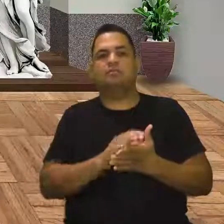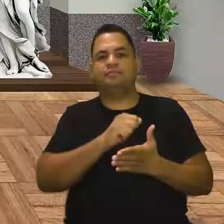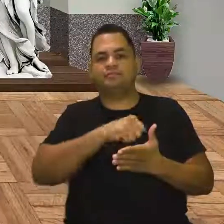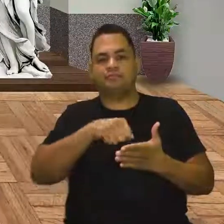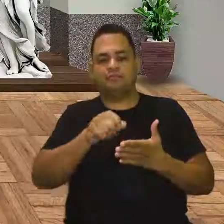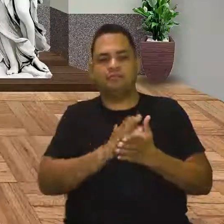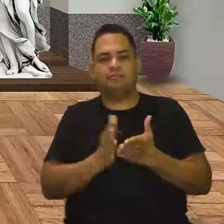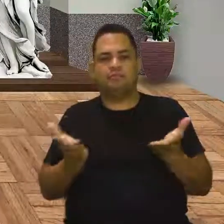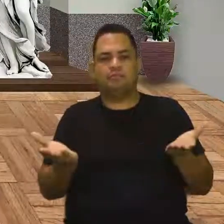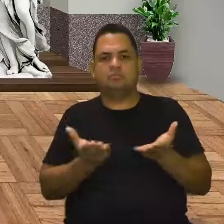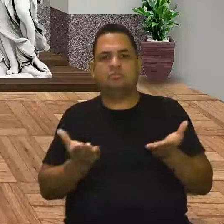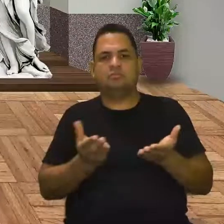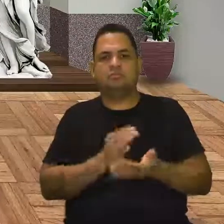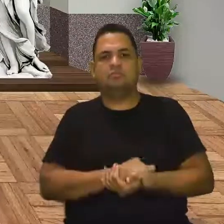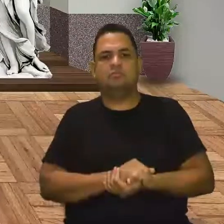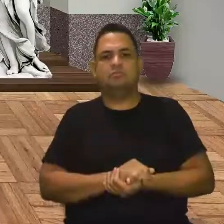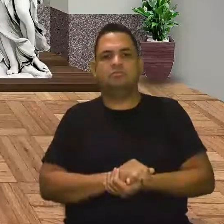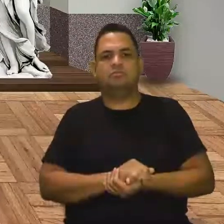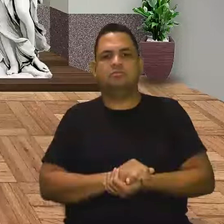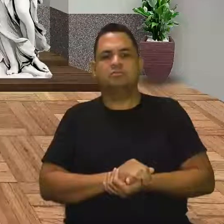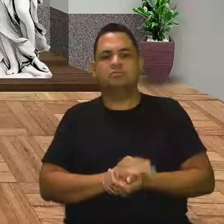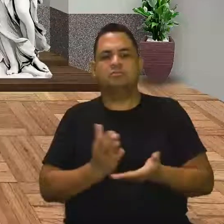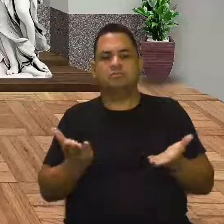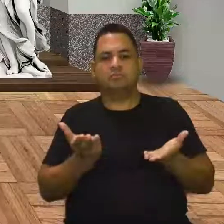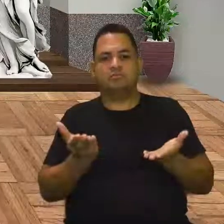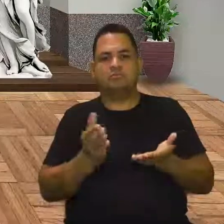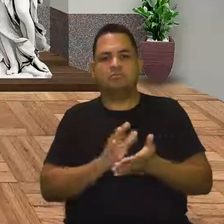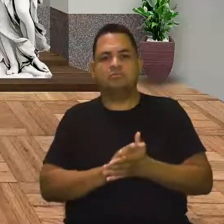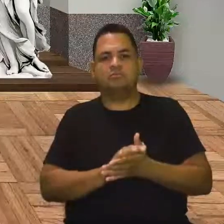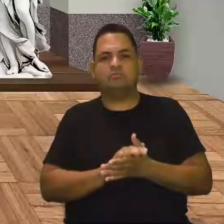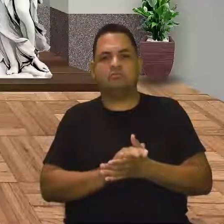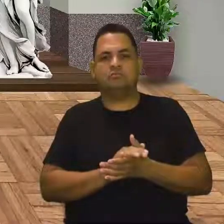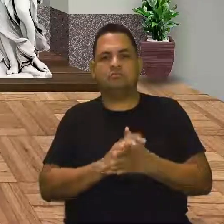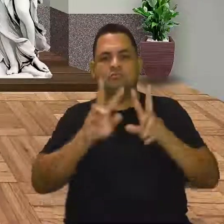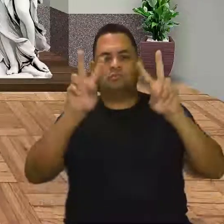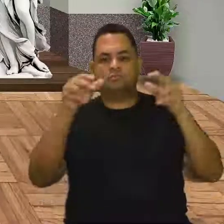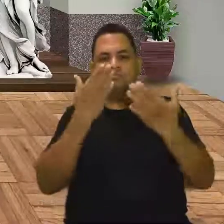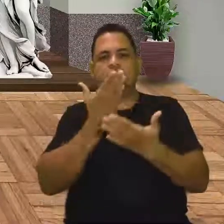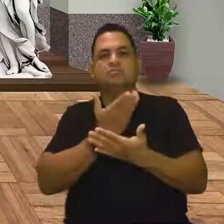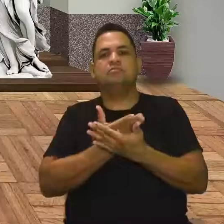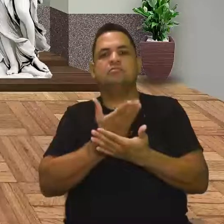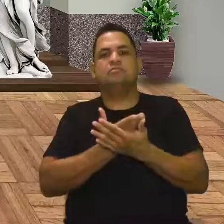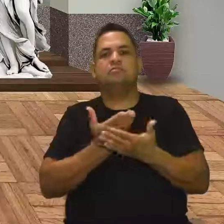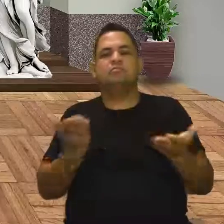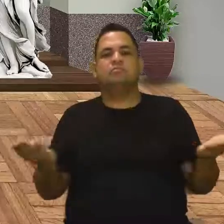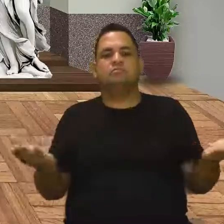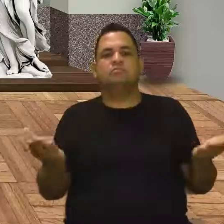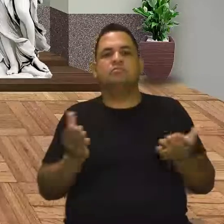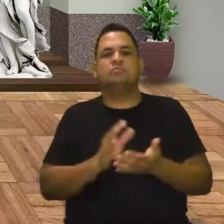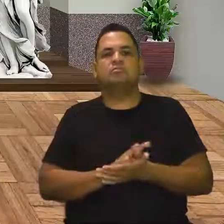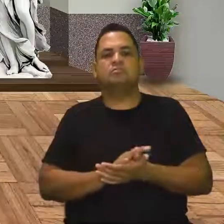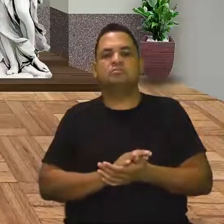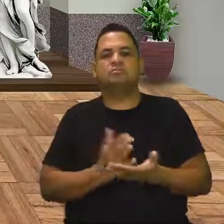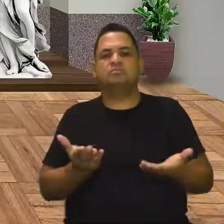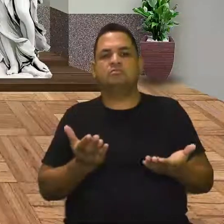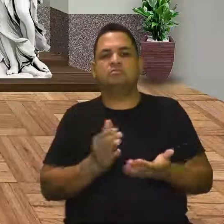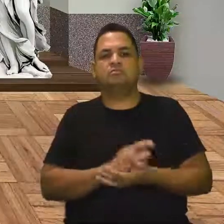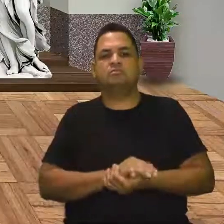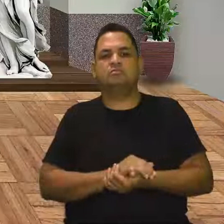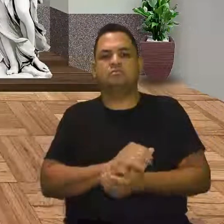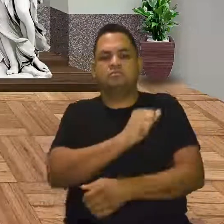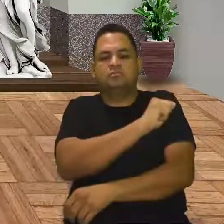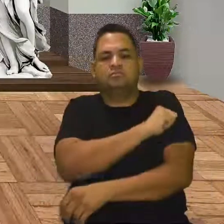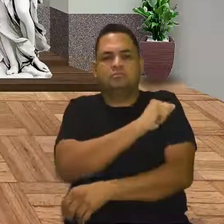A data de hoje, colocou? Agora vocês irão colocar o tema da aula, tá bom? Colocando o tema da aula,